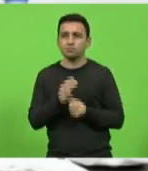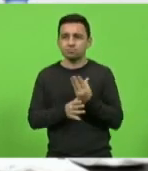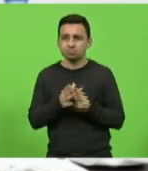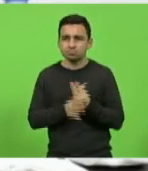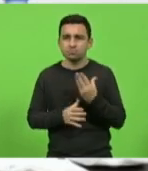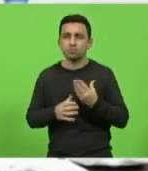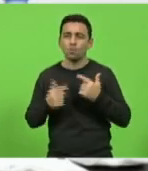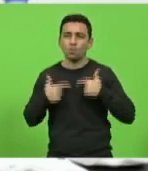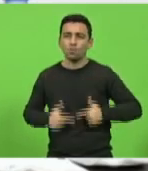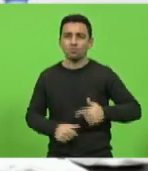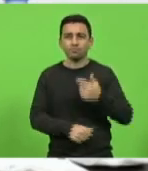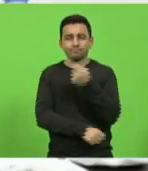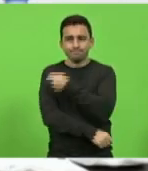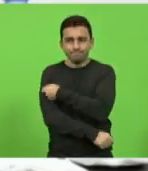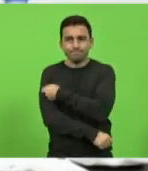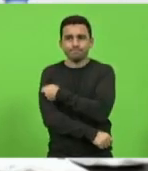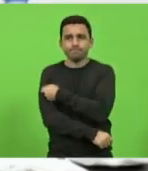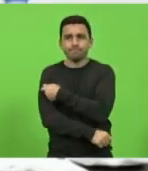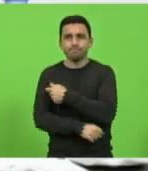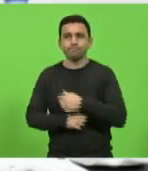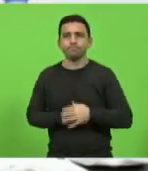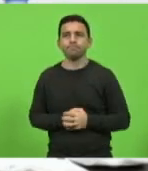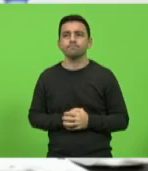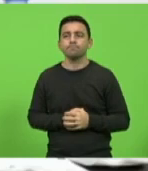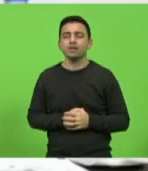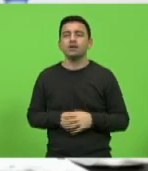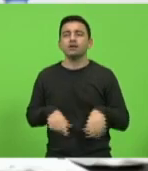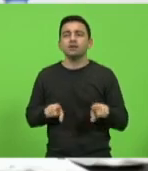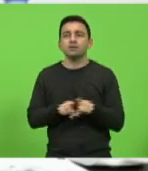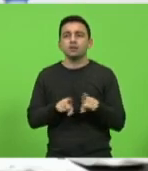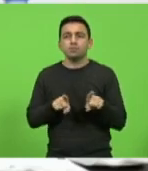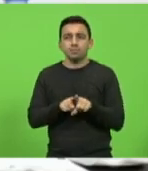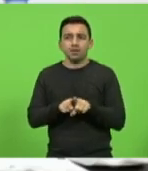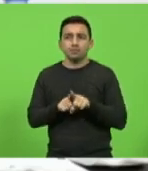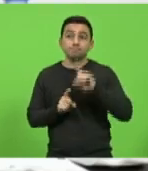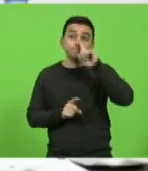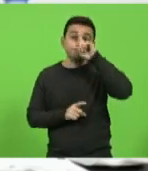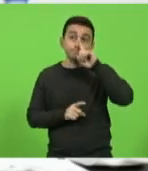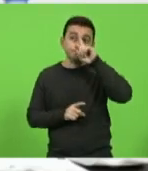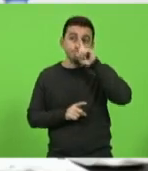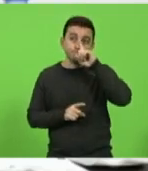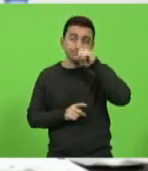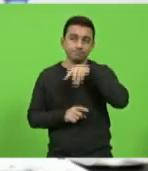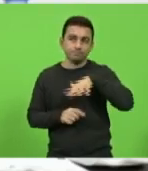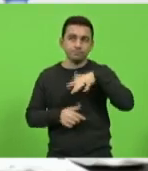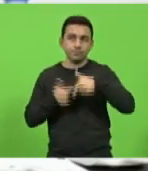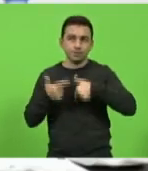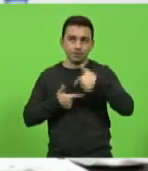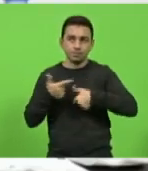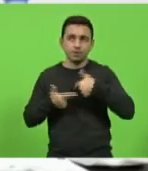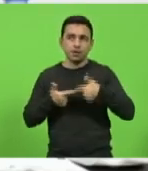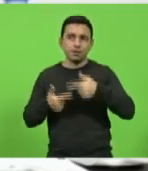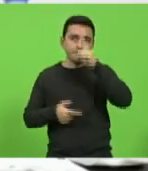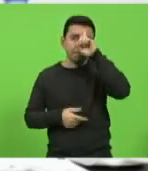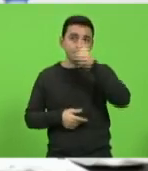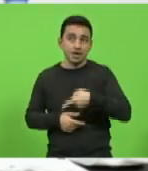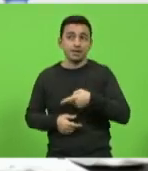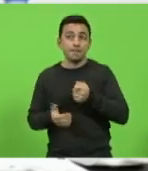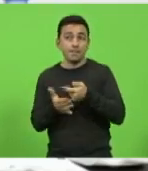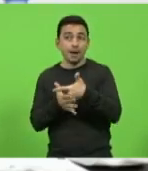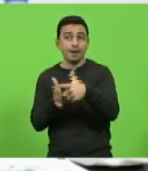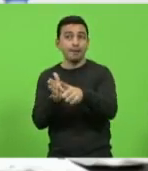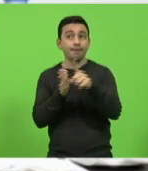imunizantes são as vacinas além dos riscos ordinários a operação teria sido ordenada com pagamento